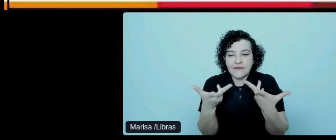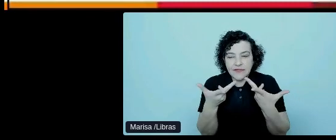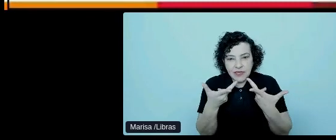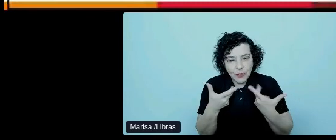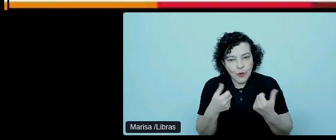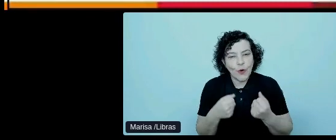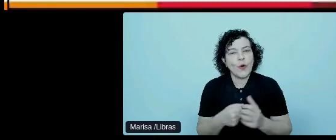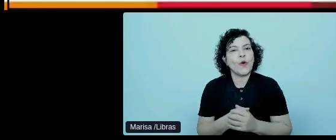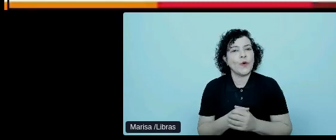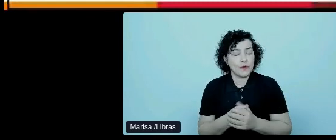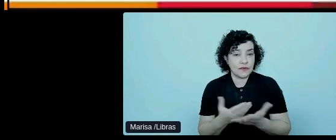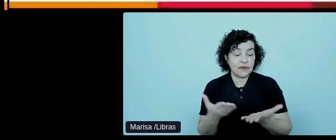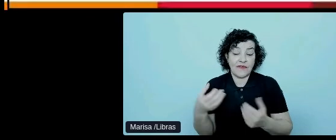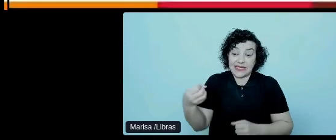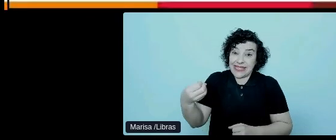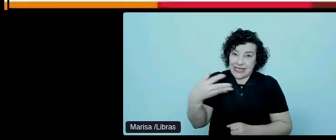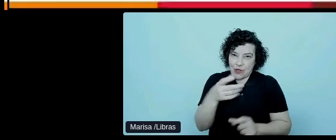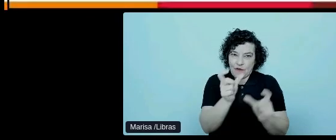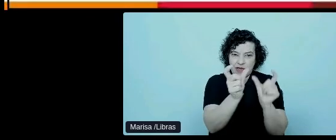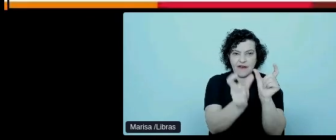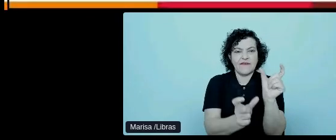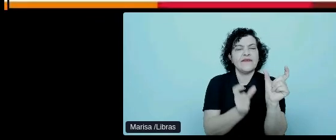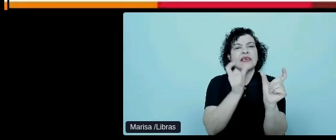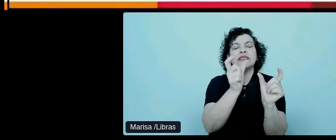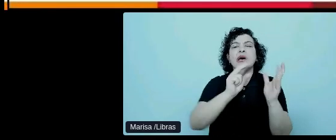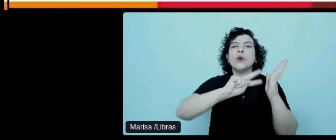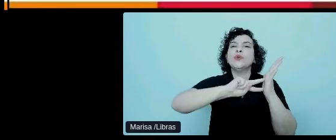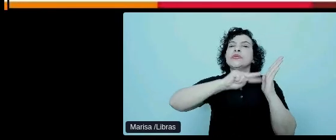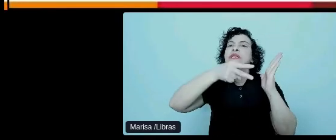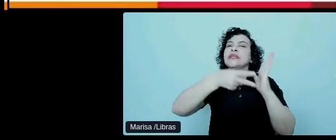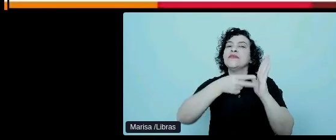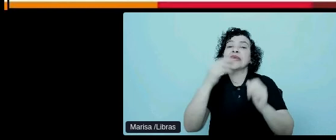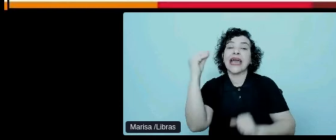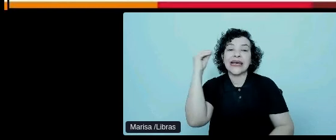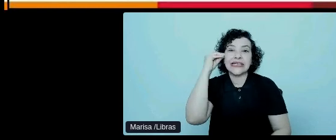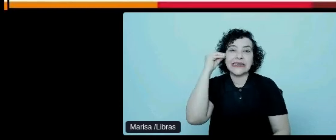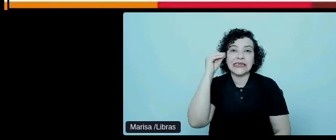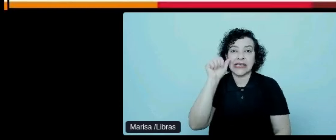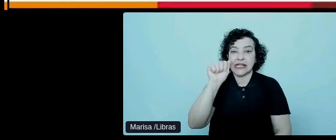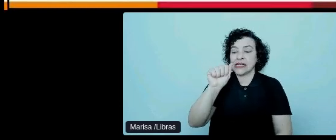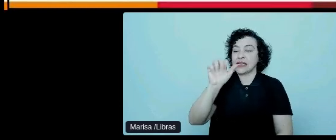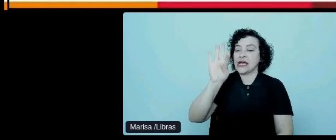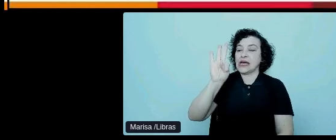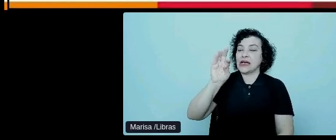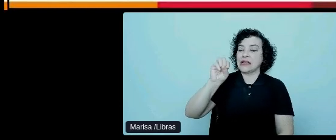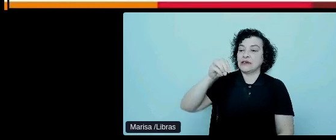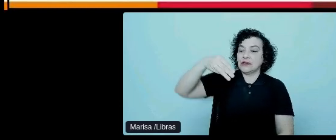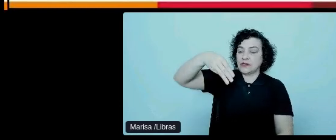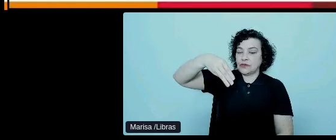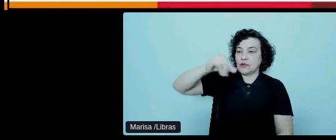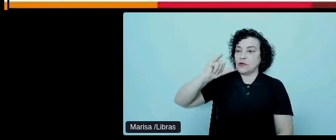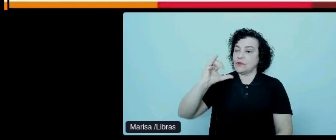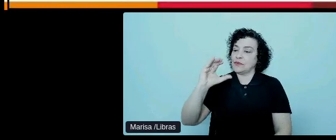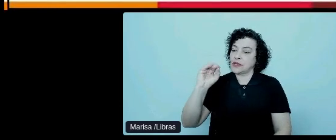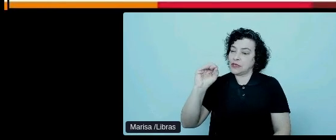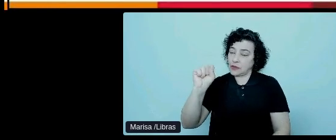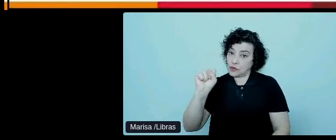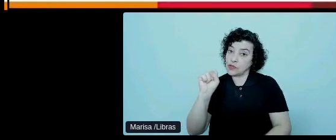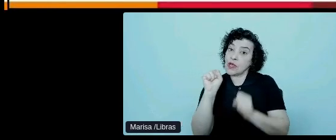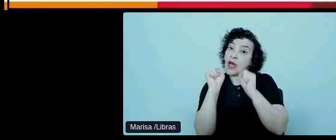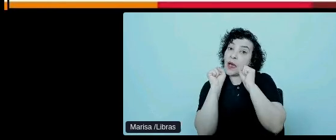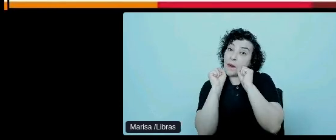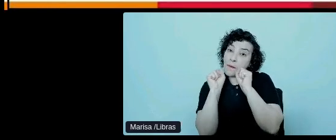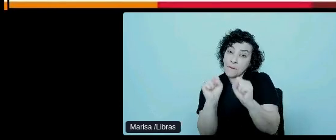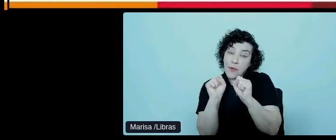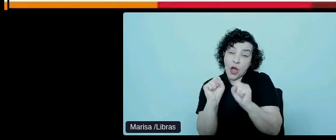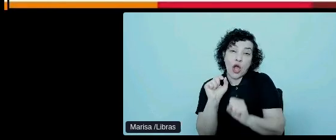ter nessa nova versão. O que são os testes atômicos? Os testes atômicos são os testes que podem ser automatizados